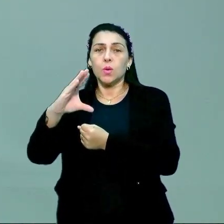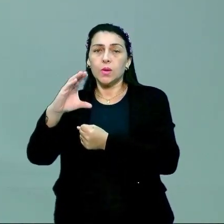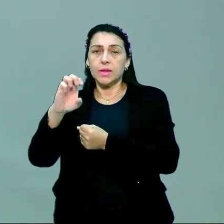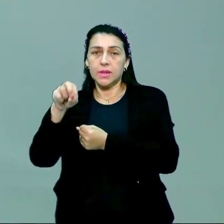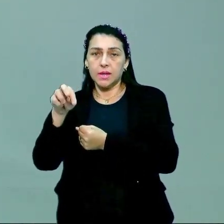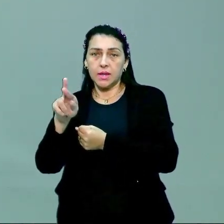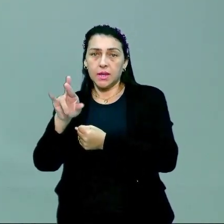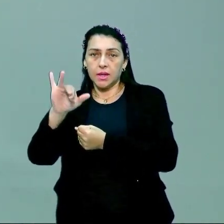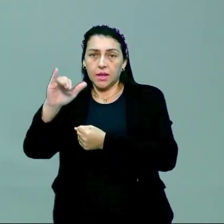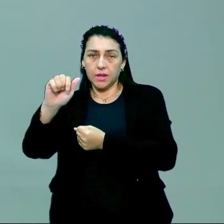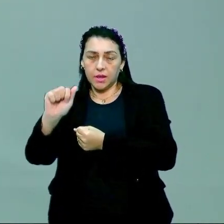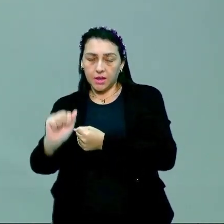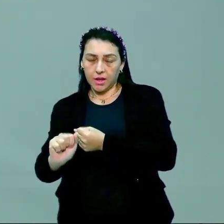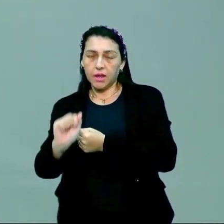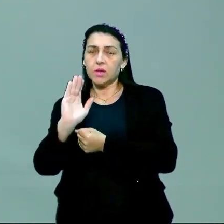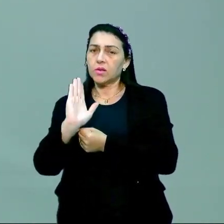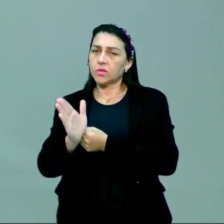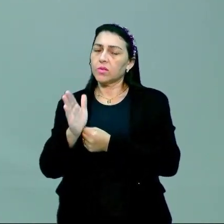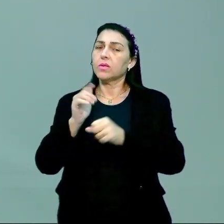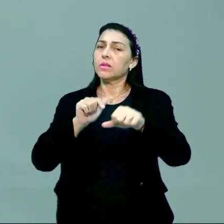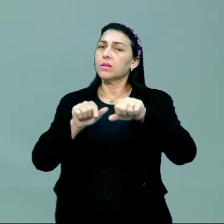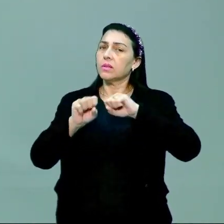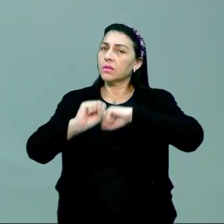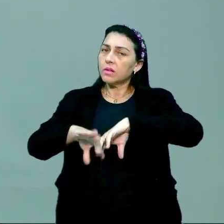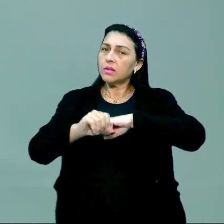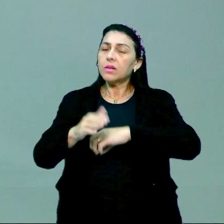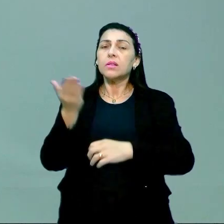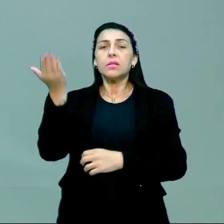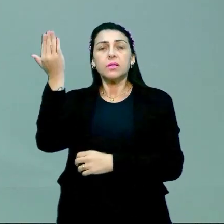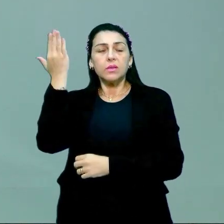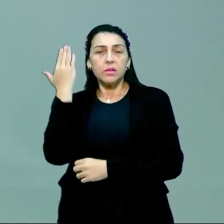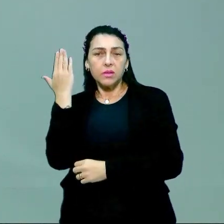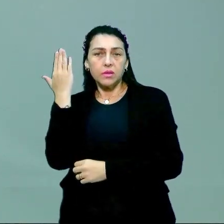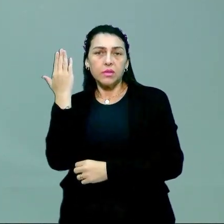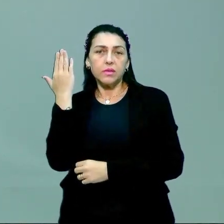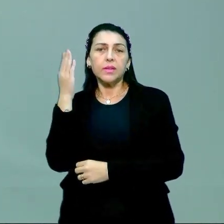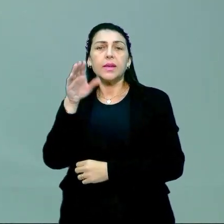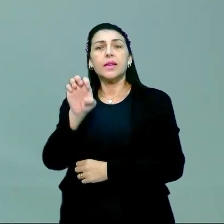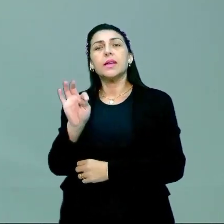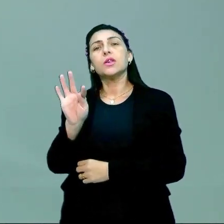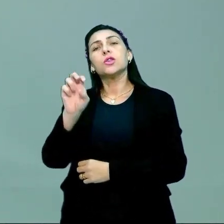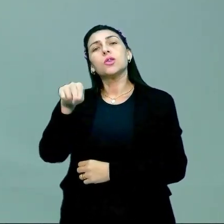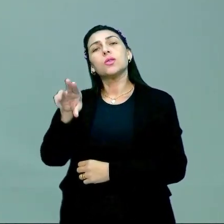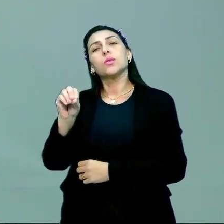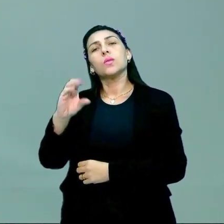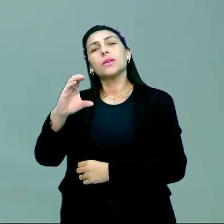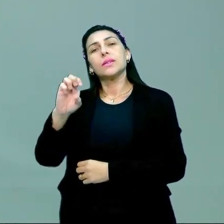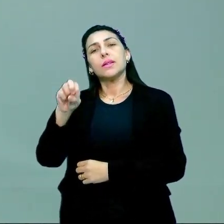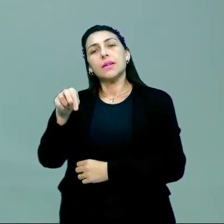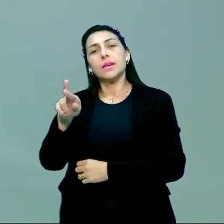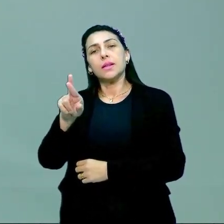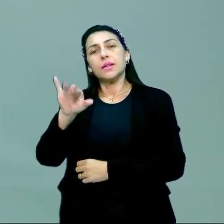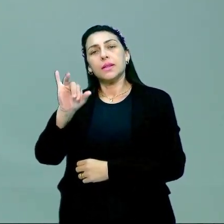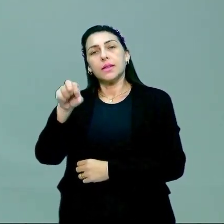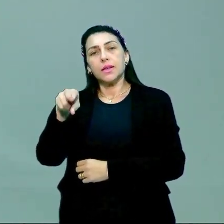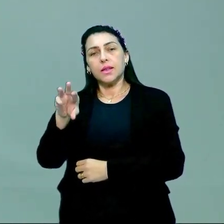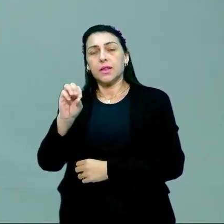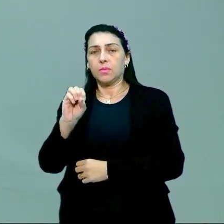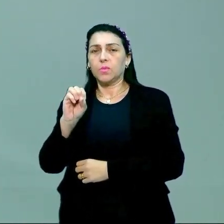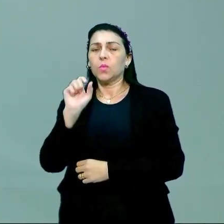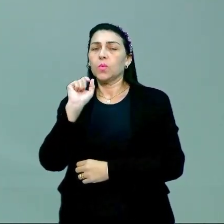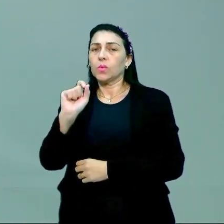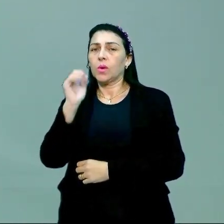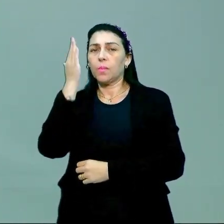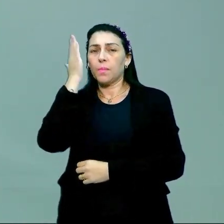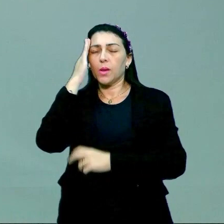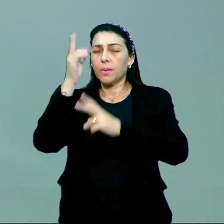E conforme nós trabalhamos anteriormente, esse etnocentrismo, ele nos conduz a